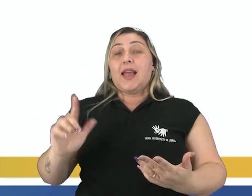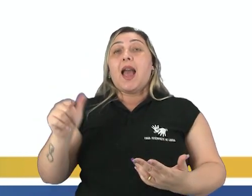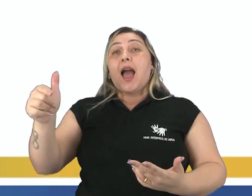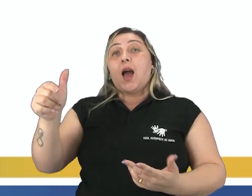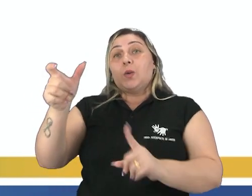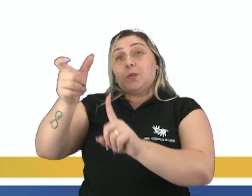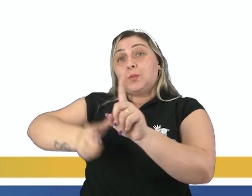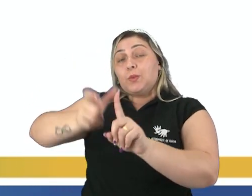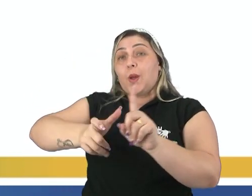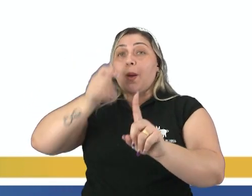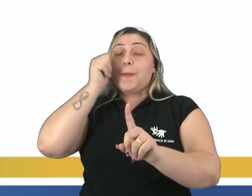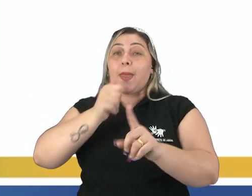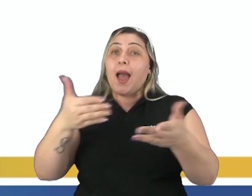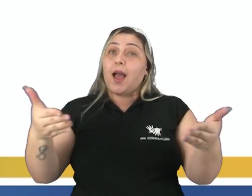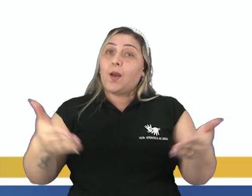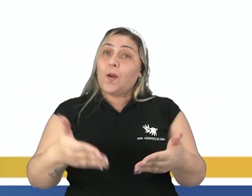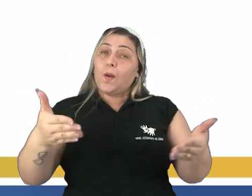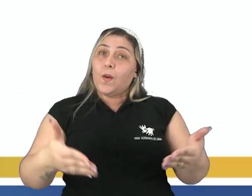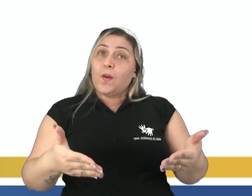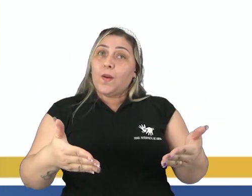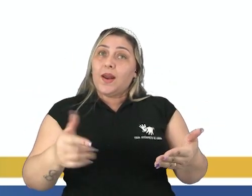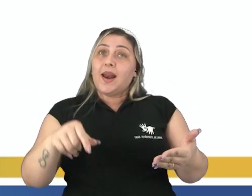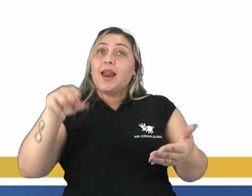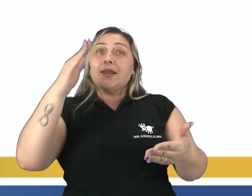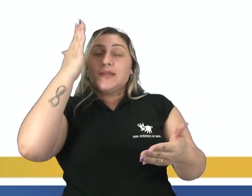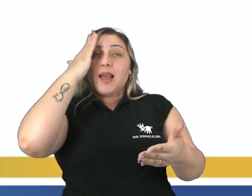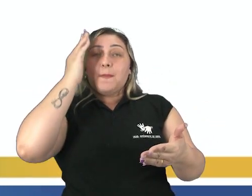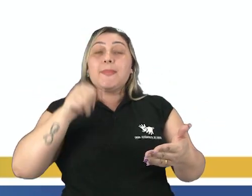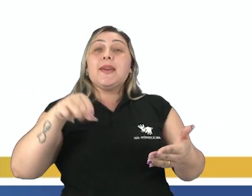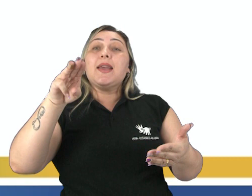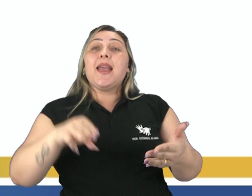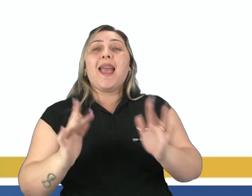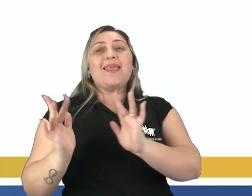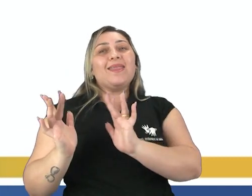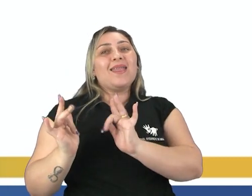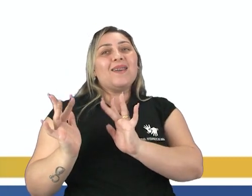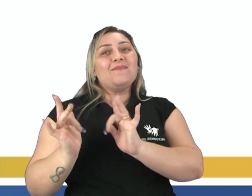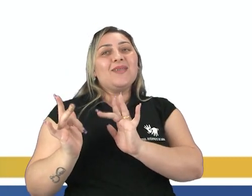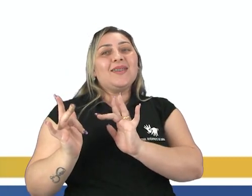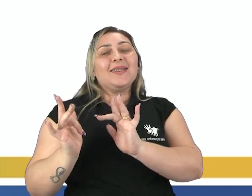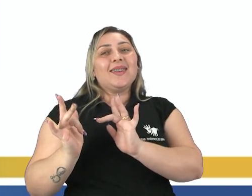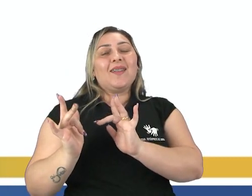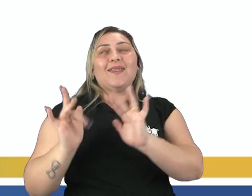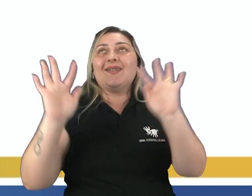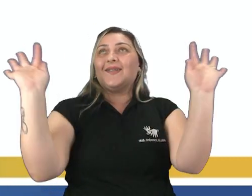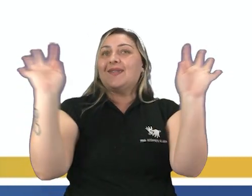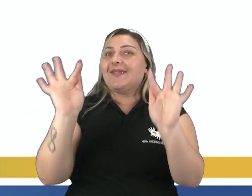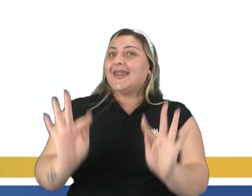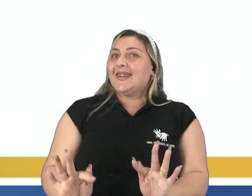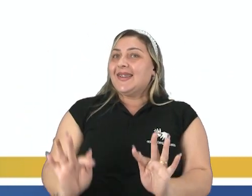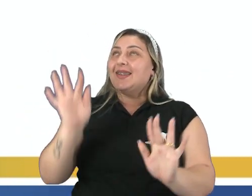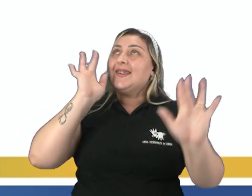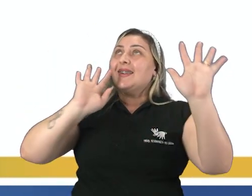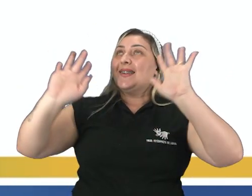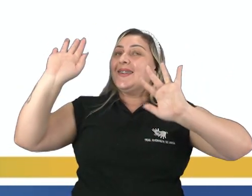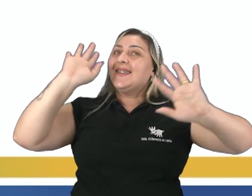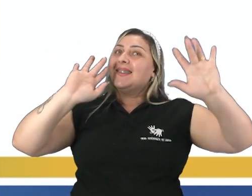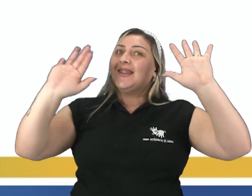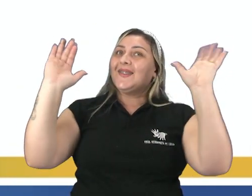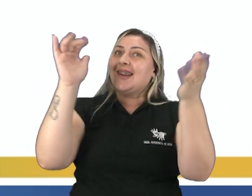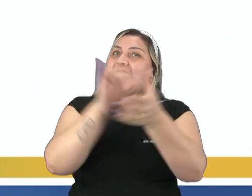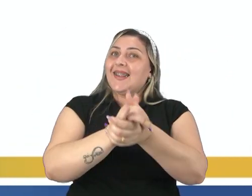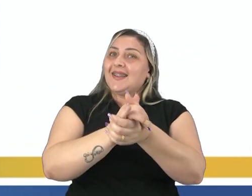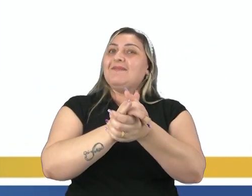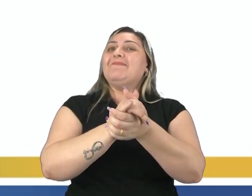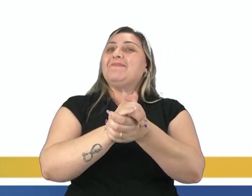outra personagem, agora ela nos diz quem é. É a namorada dele. E ela ficou satisfeita, observe as expressões.